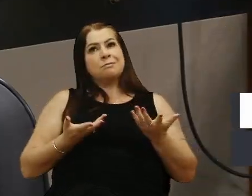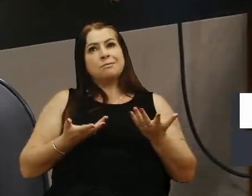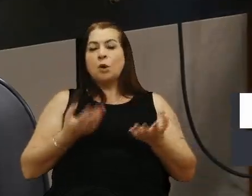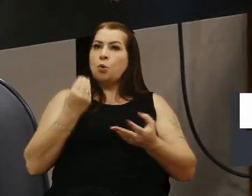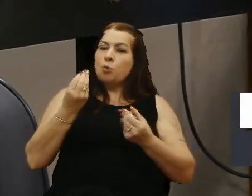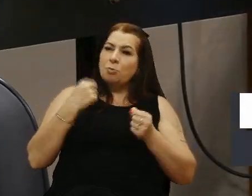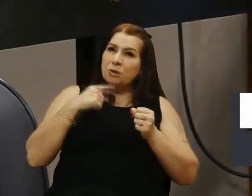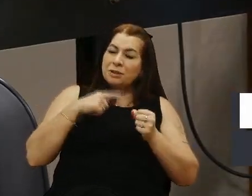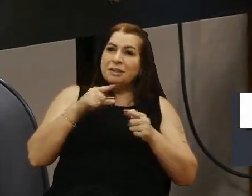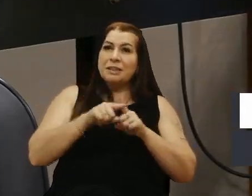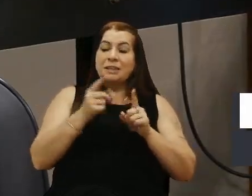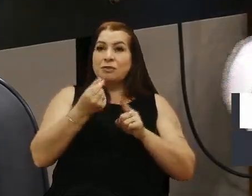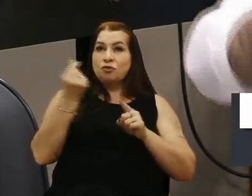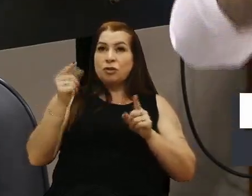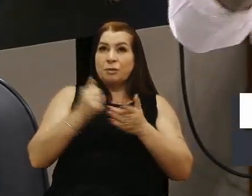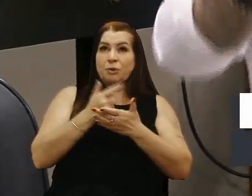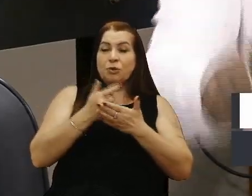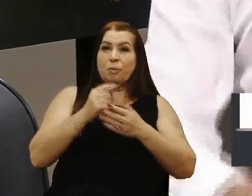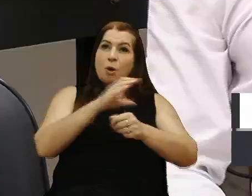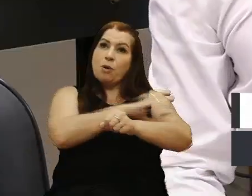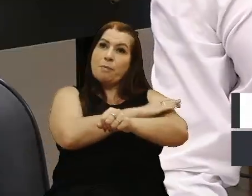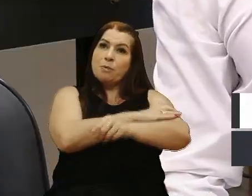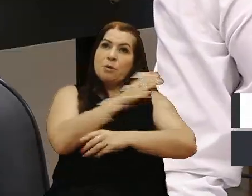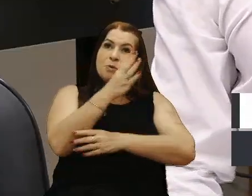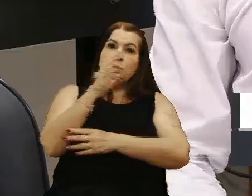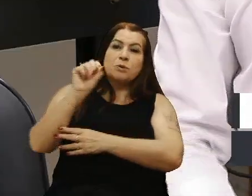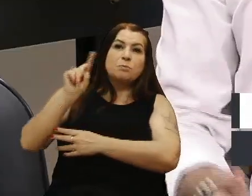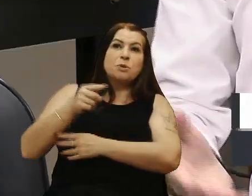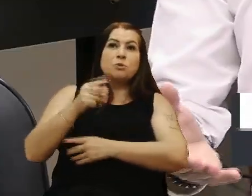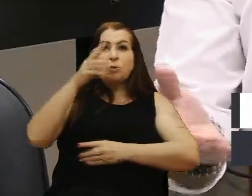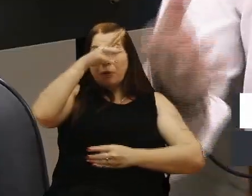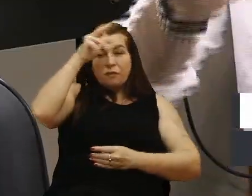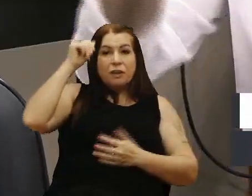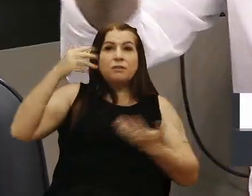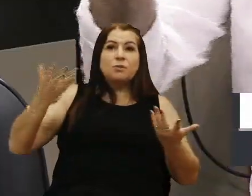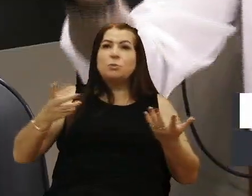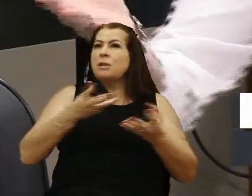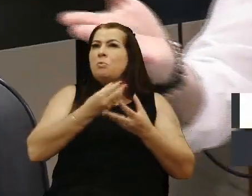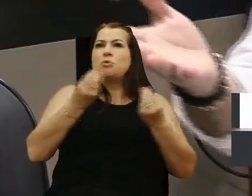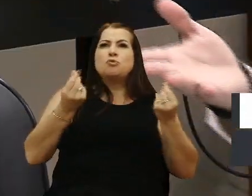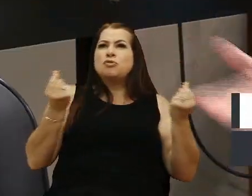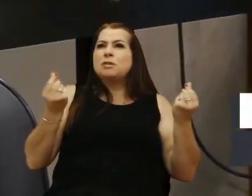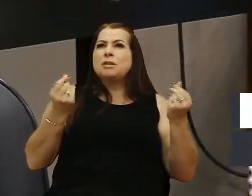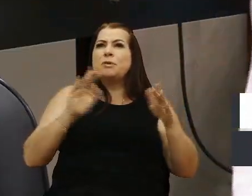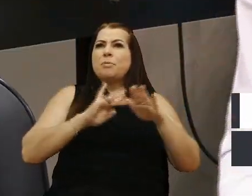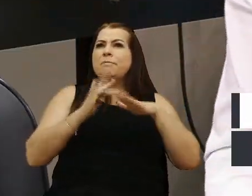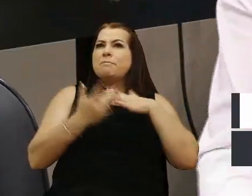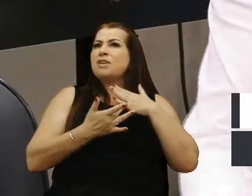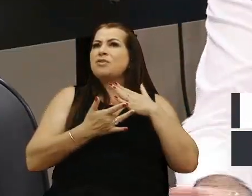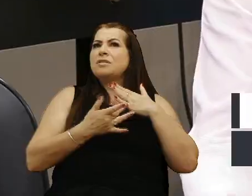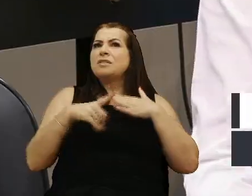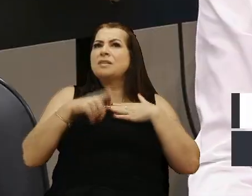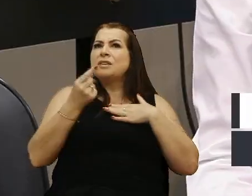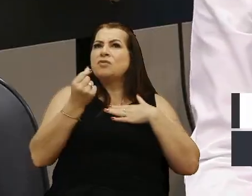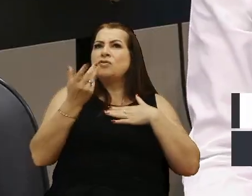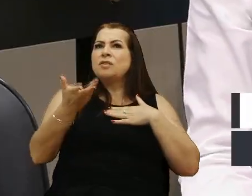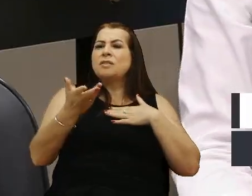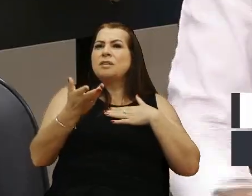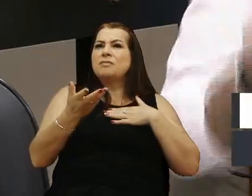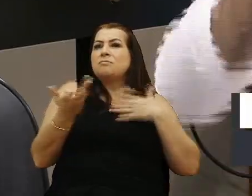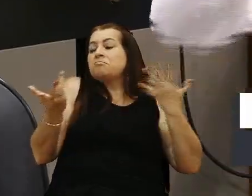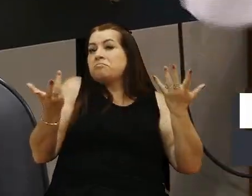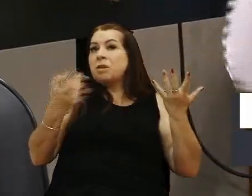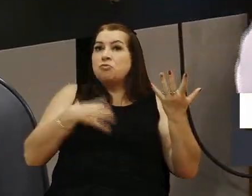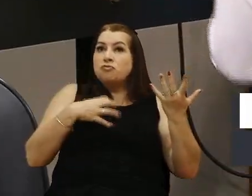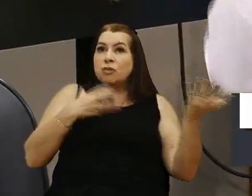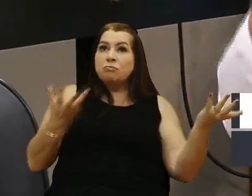tem tanto dinheiro para comprar a caminhonete dos 400 mil do prefeito? Como vocês têm tanto dinheiro para mídia? Se vocês têm esse dinheiro, dá um jeito.